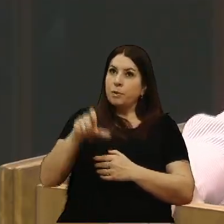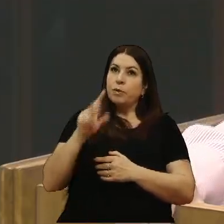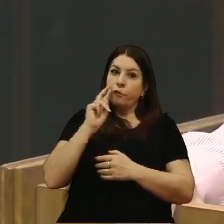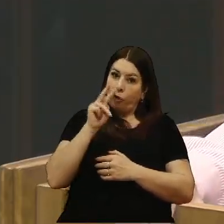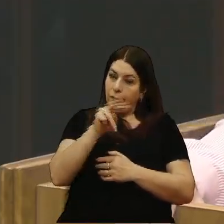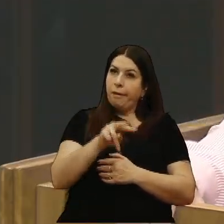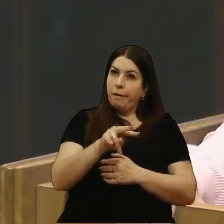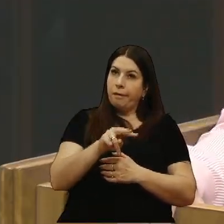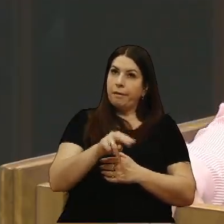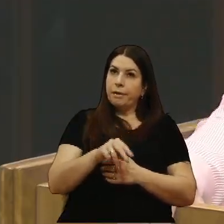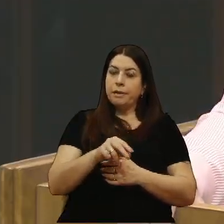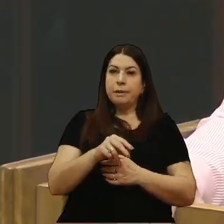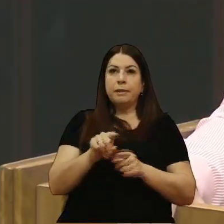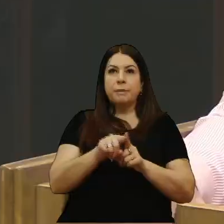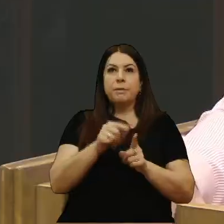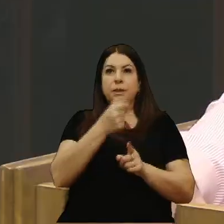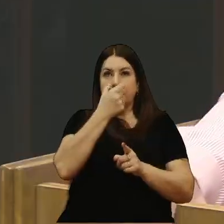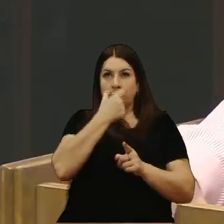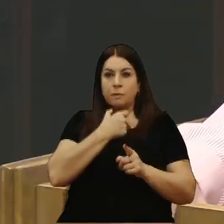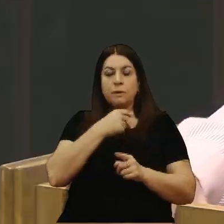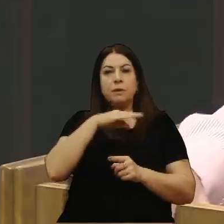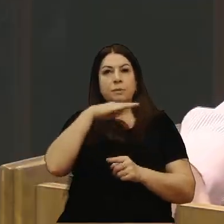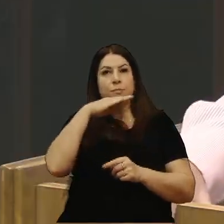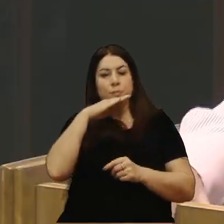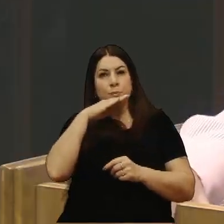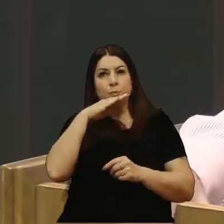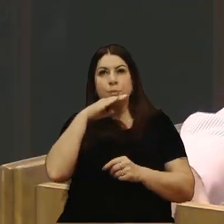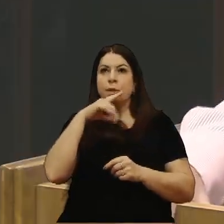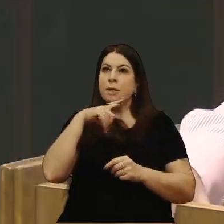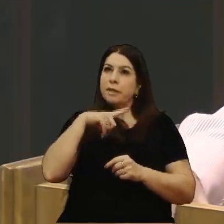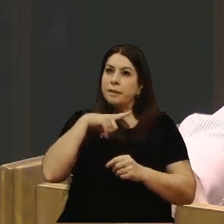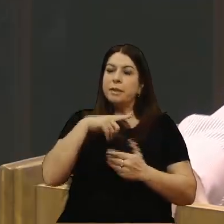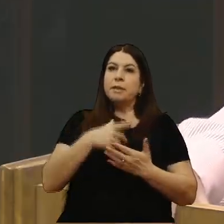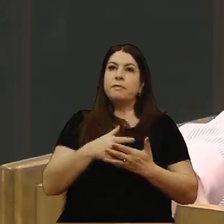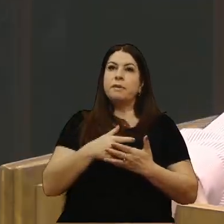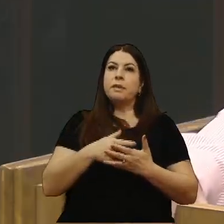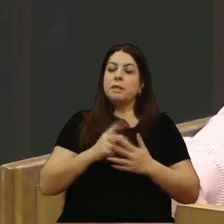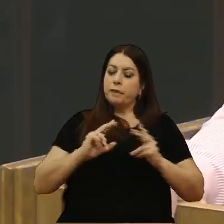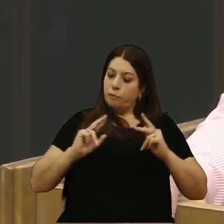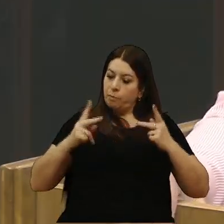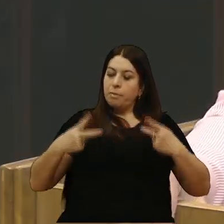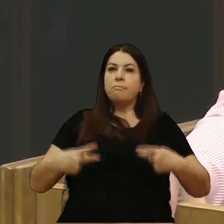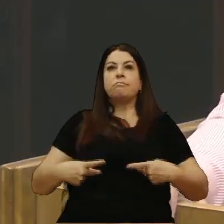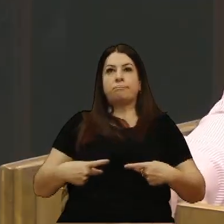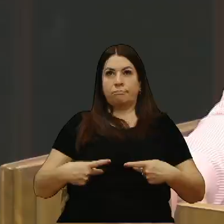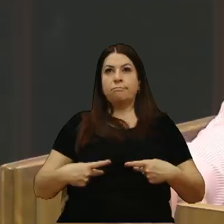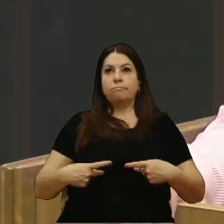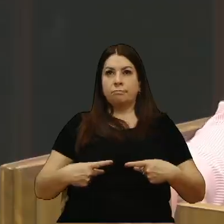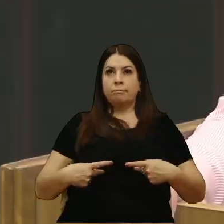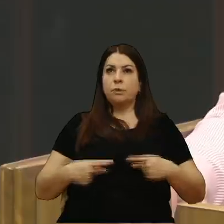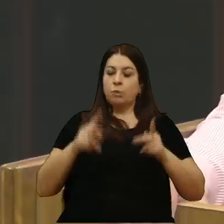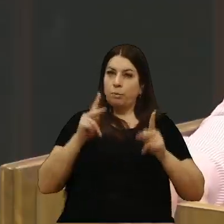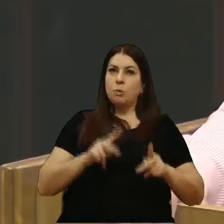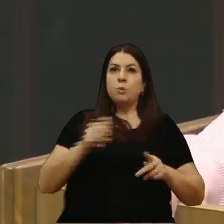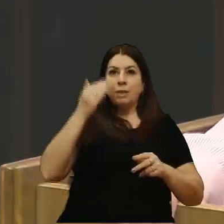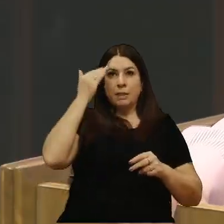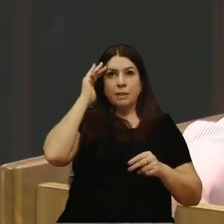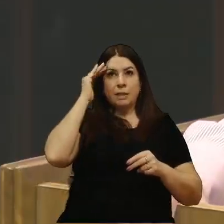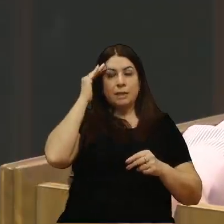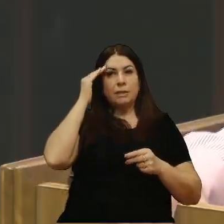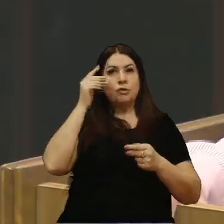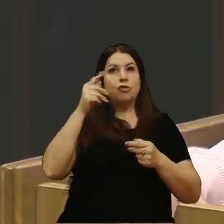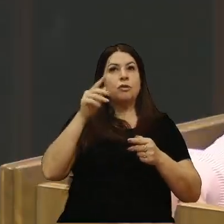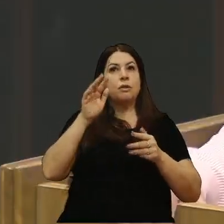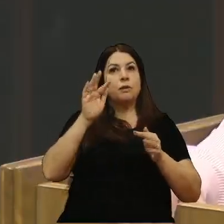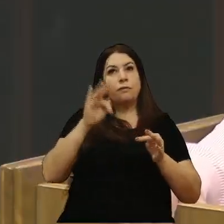vereador Cristiano Becker e vereador Bortola, e que teve extrema humanidade. E alguém que entende de antirracismo